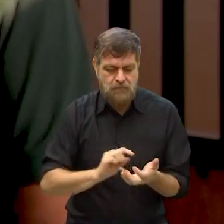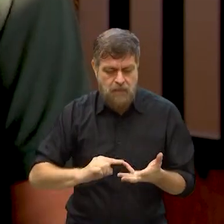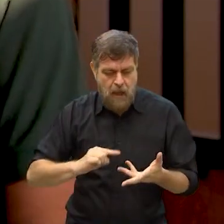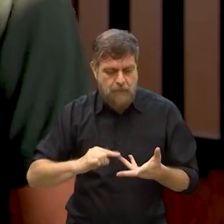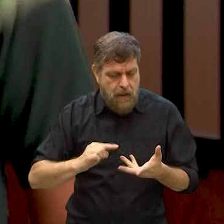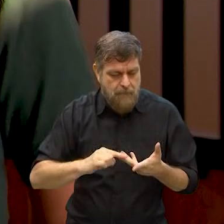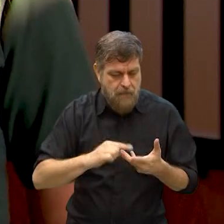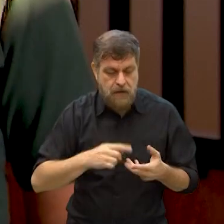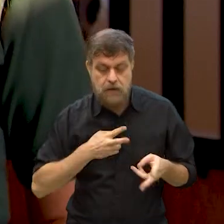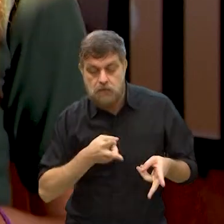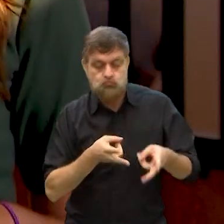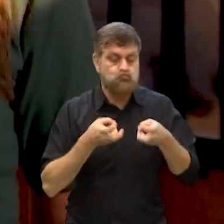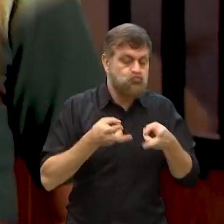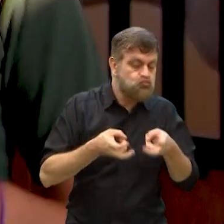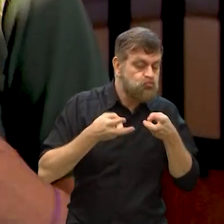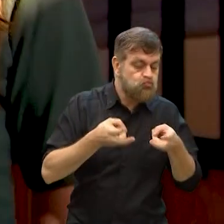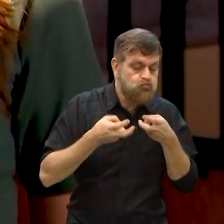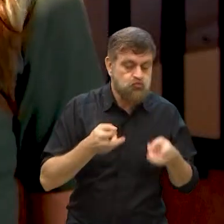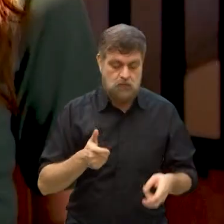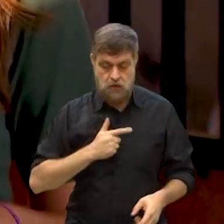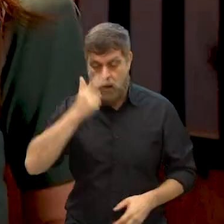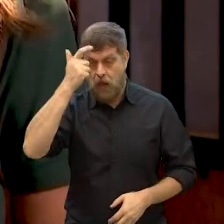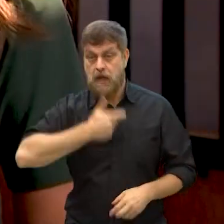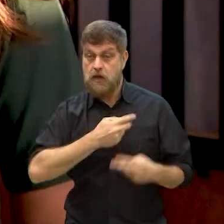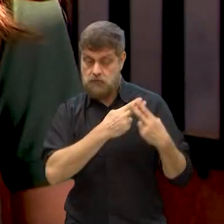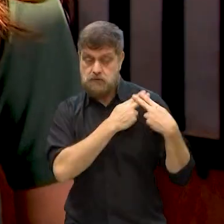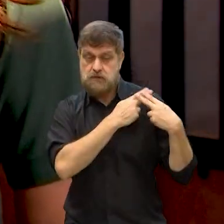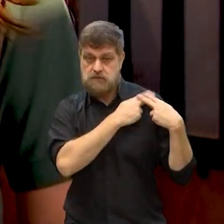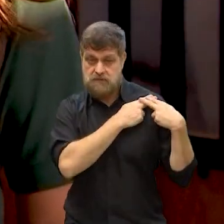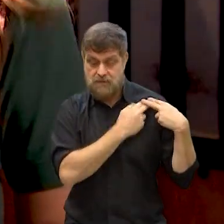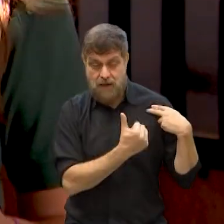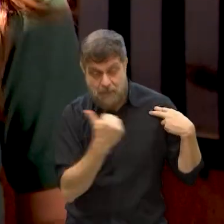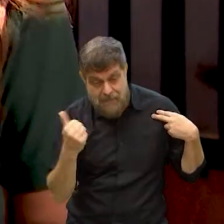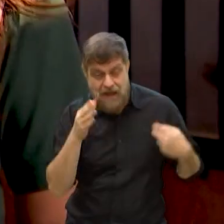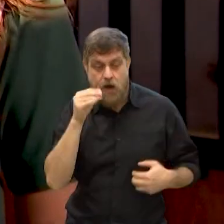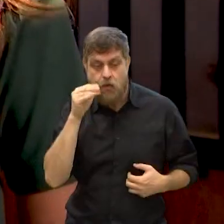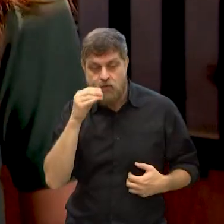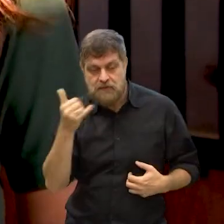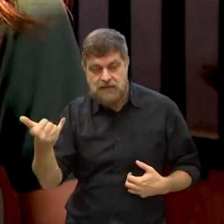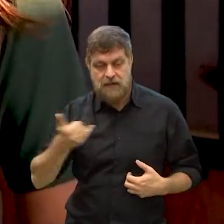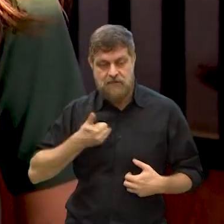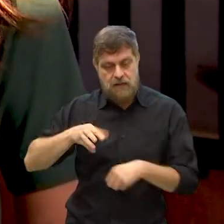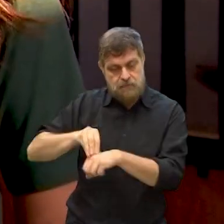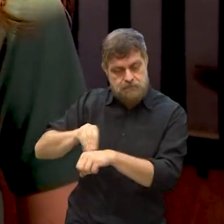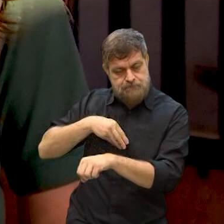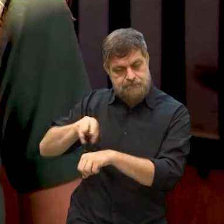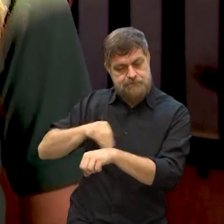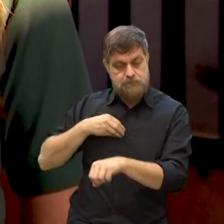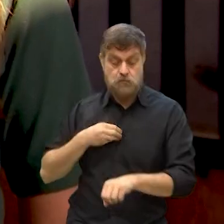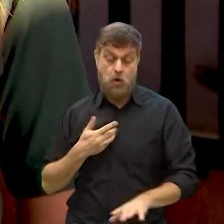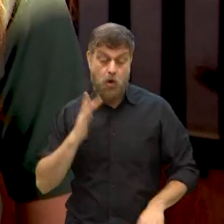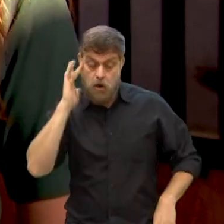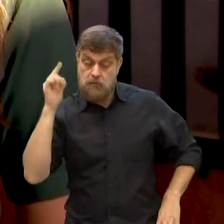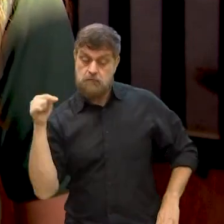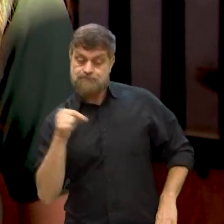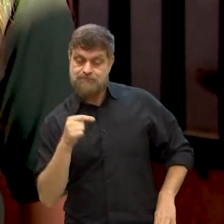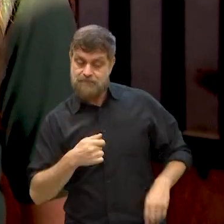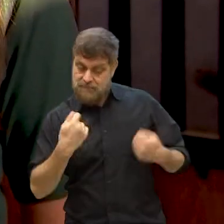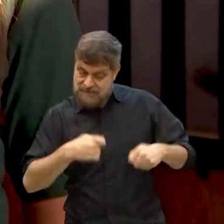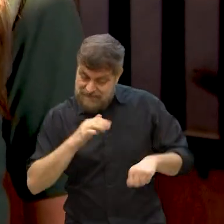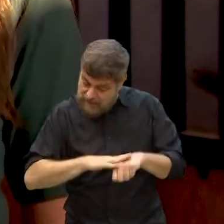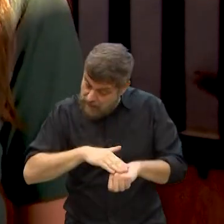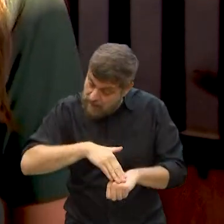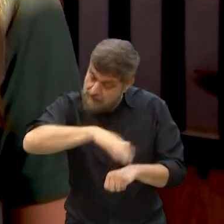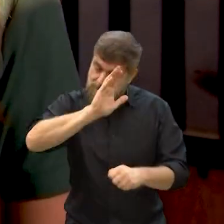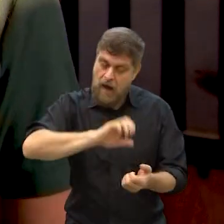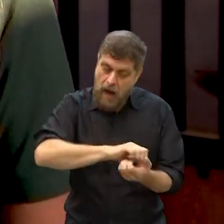seca, do feno, da ração. Eu que estabeleço isso e os meninos me falam sempre: Mari, acho que para esse cavalo é